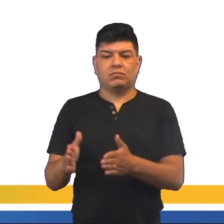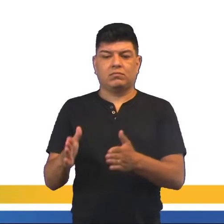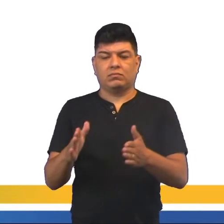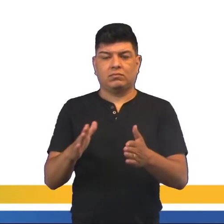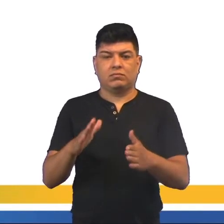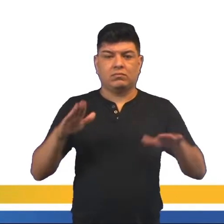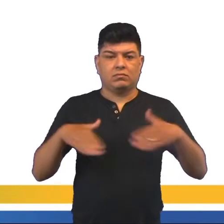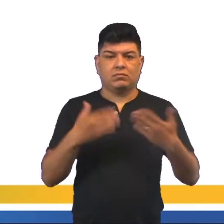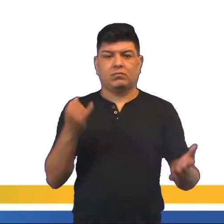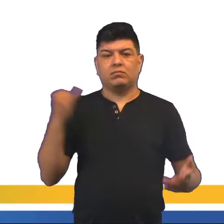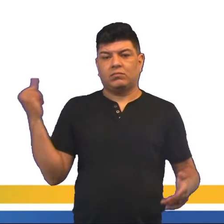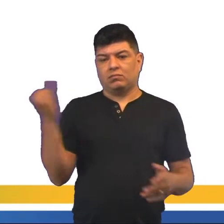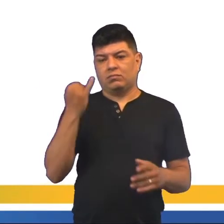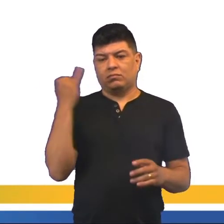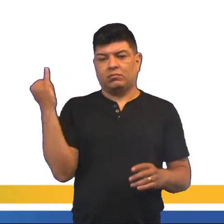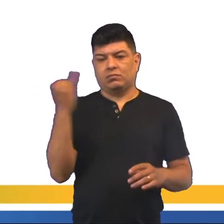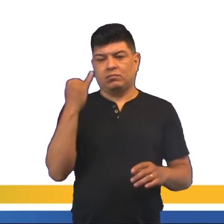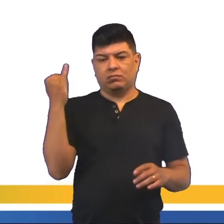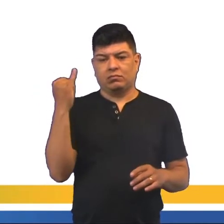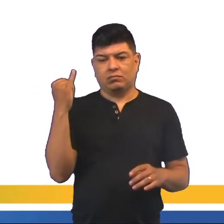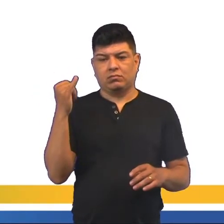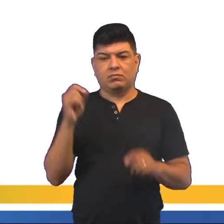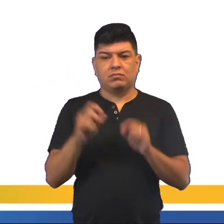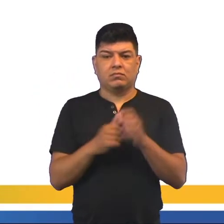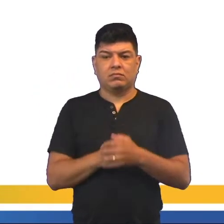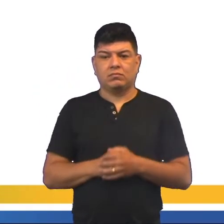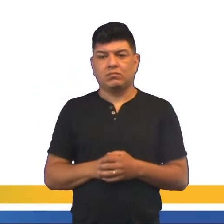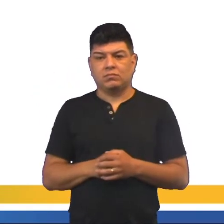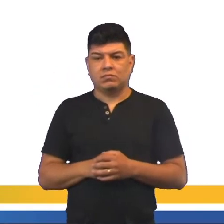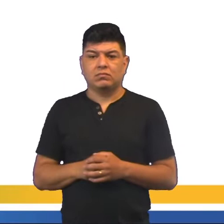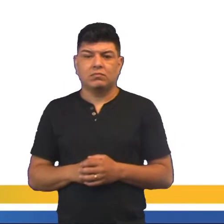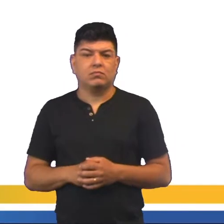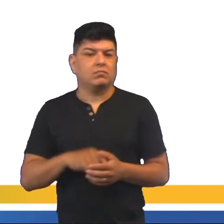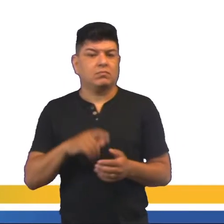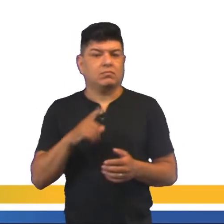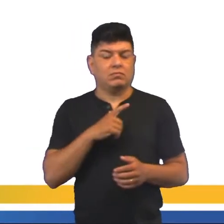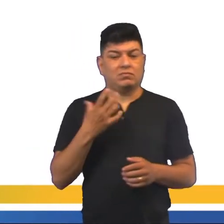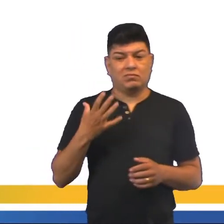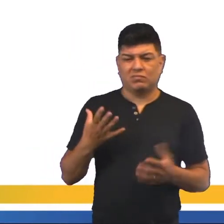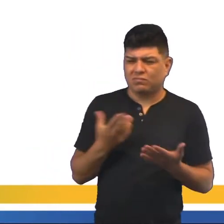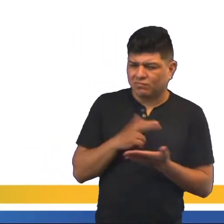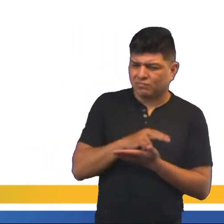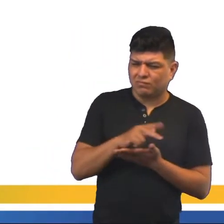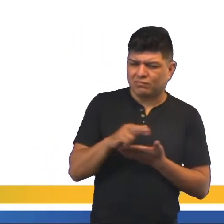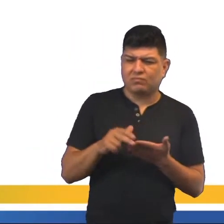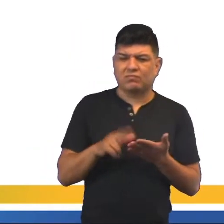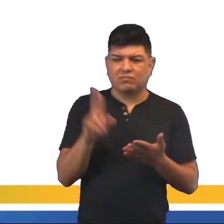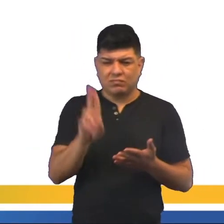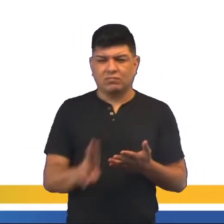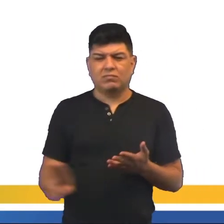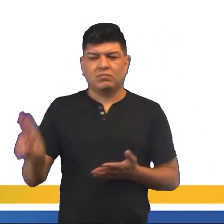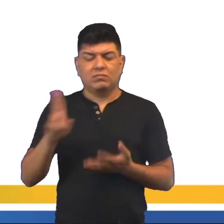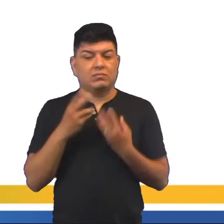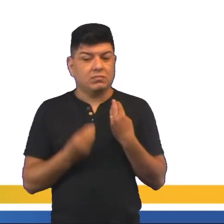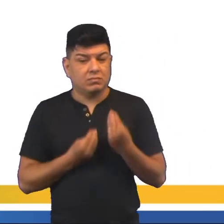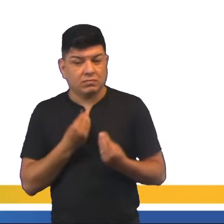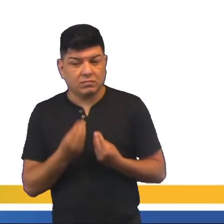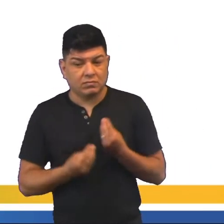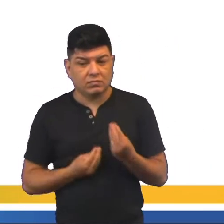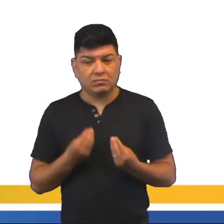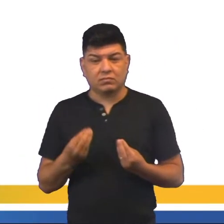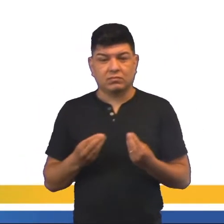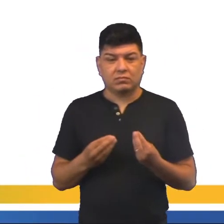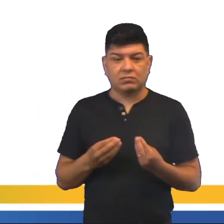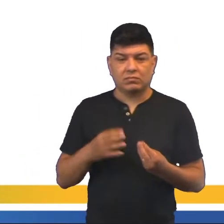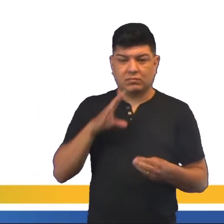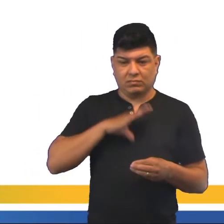Qual a importância, então, dessa bacia amazônica? A bacia amazônica possui inúmeras utilidades, como o abastecimento